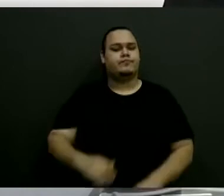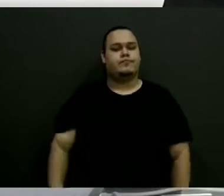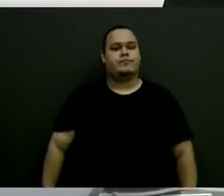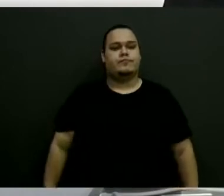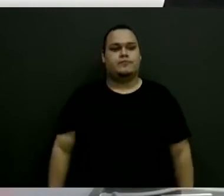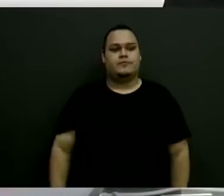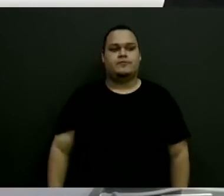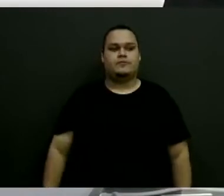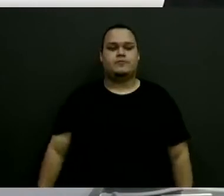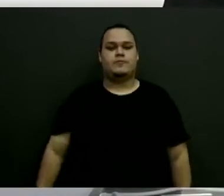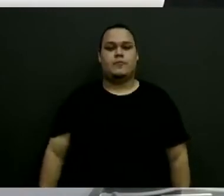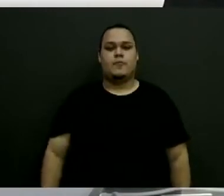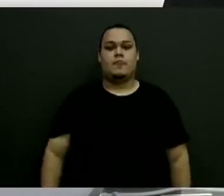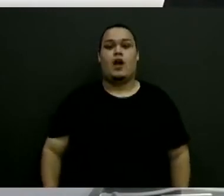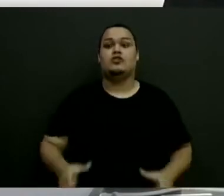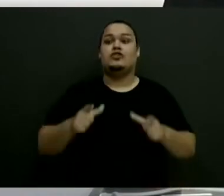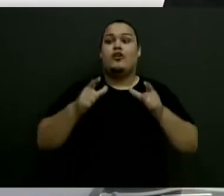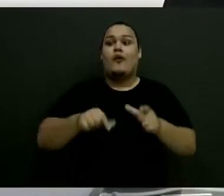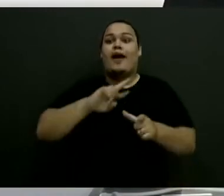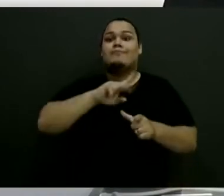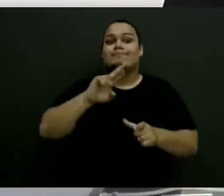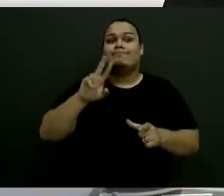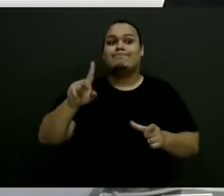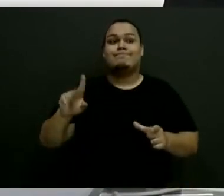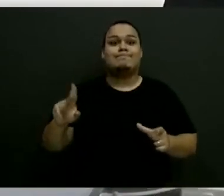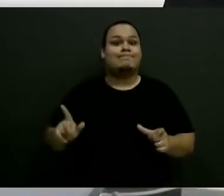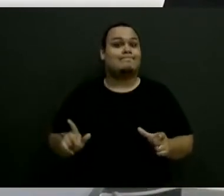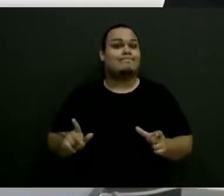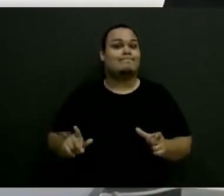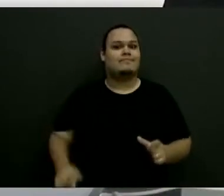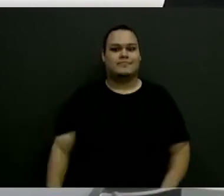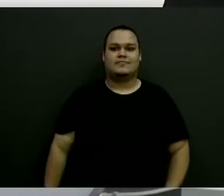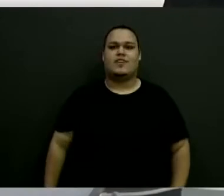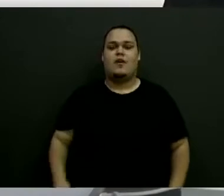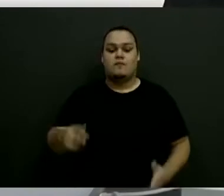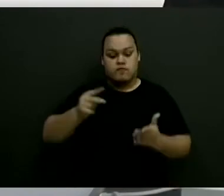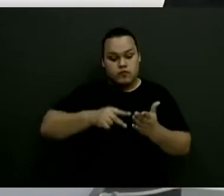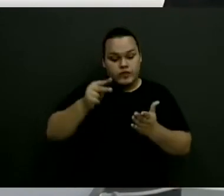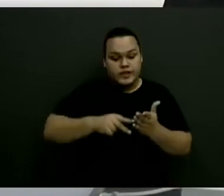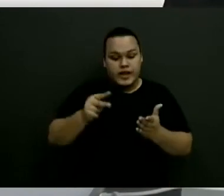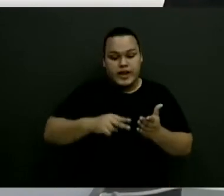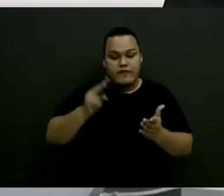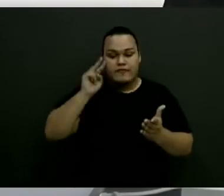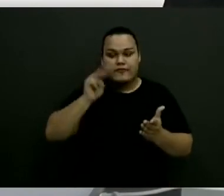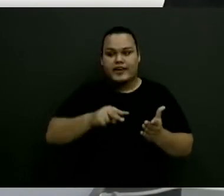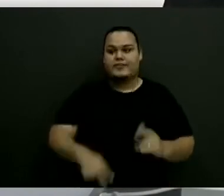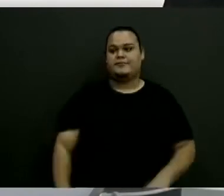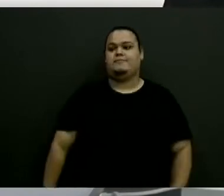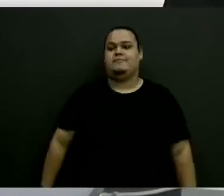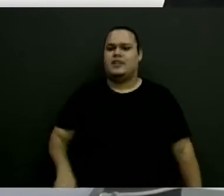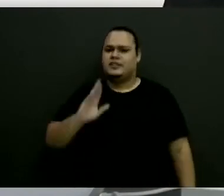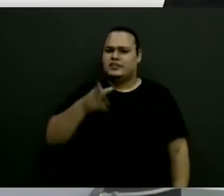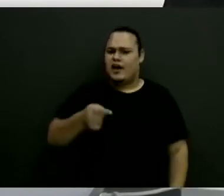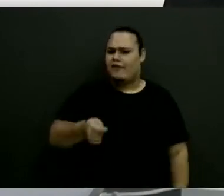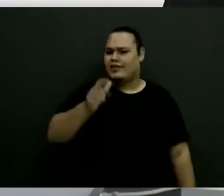Aí, teve gente de onde aí? Já sabemos onde o pessoal. Opa, deixa eu ver aqui. Estamos já chegando aí perto